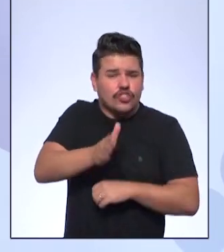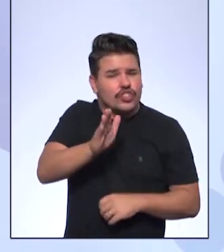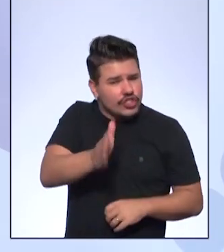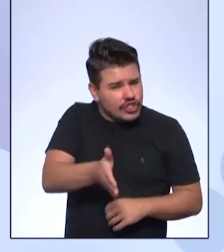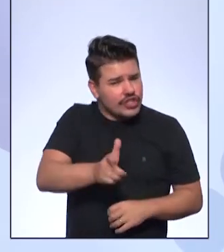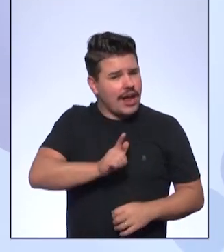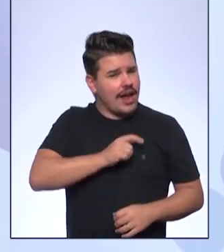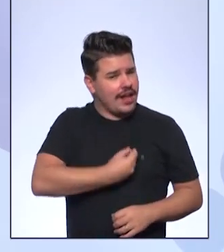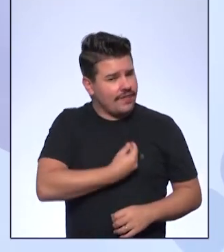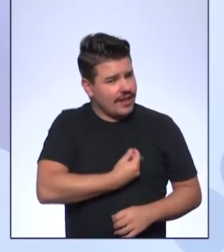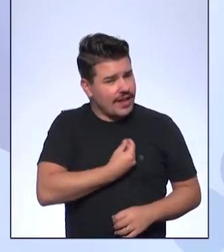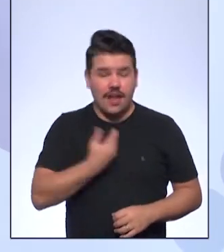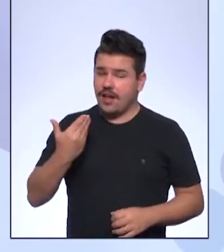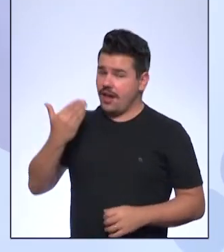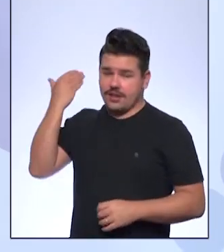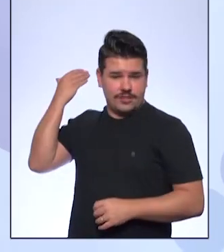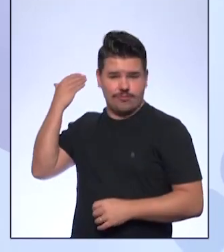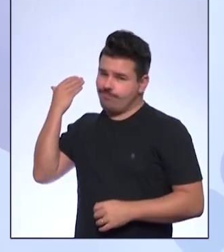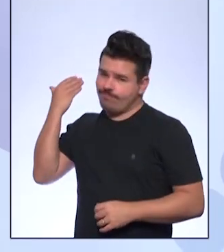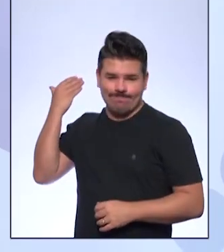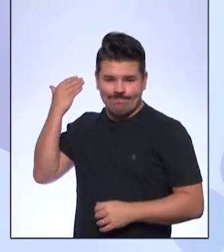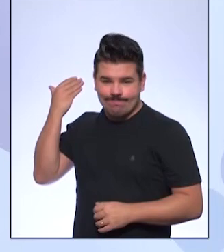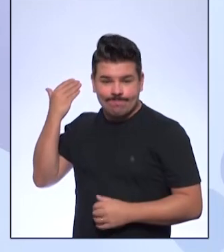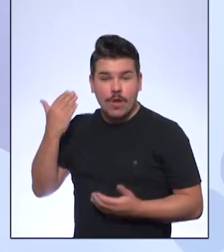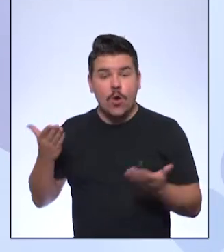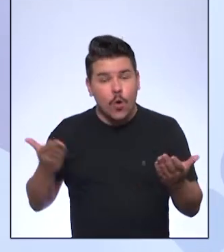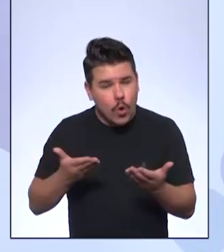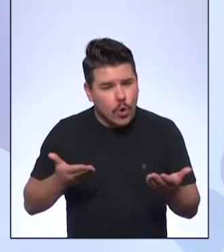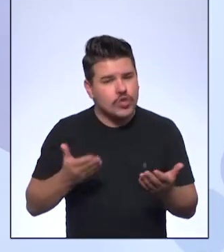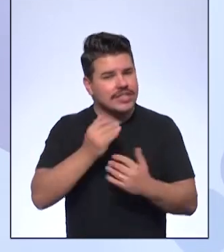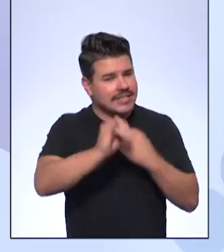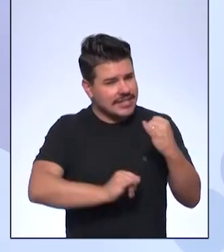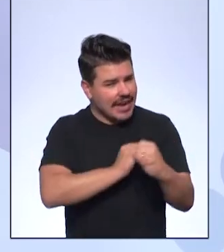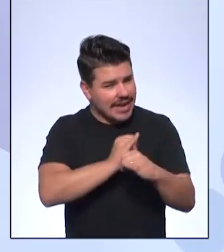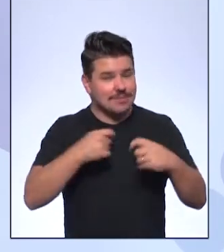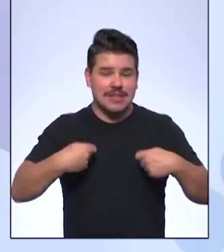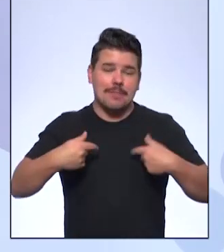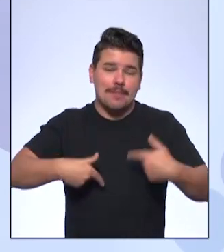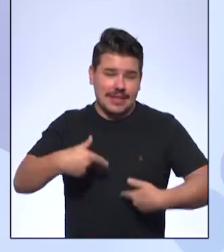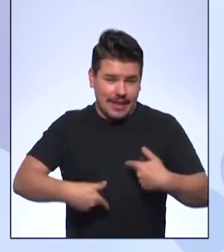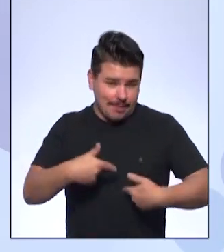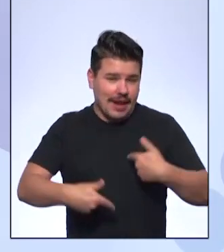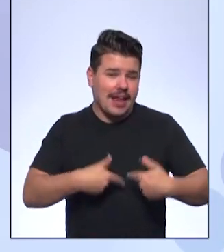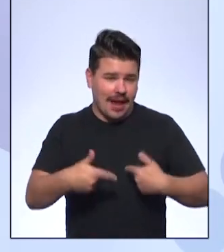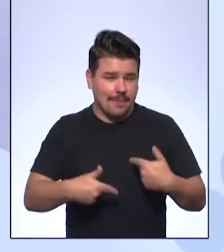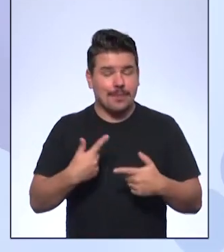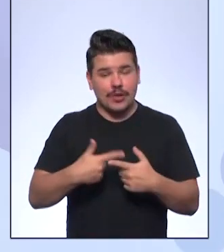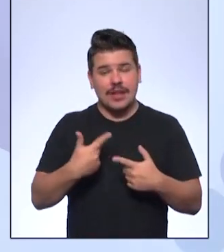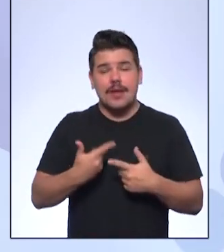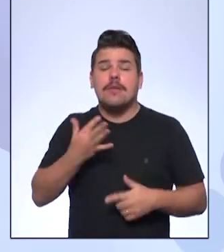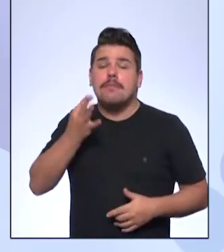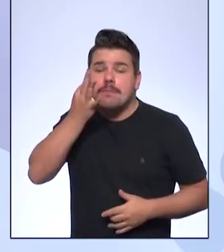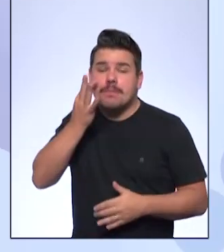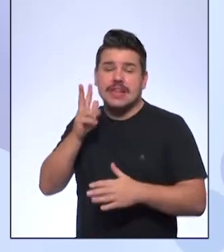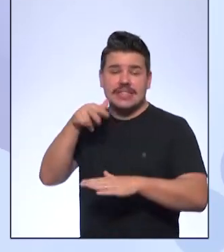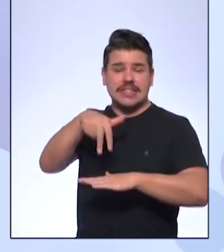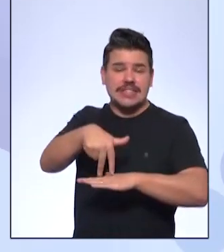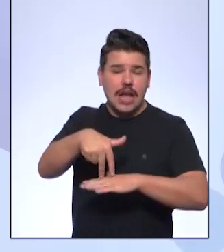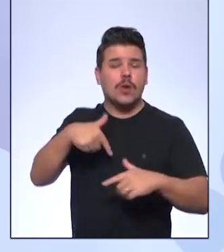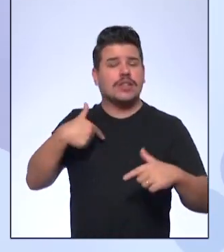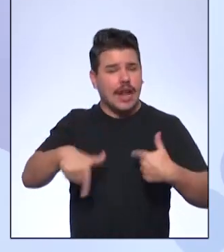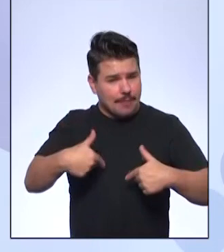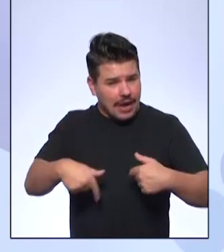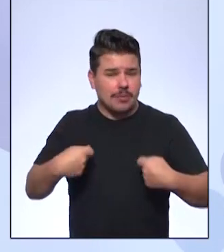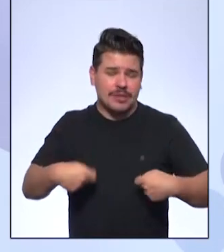conectividade. E hoje a gente usa ela tanto para trabalhar, né? A gente não pode dizer que mesmo no presencial é muito importante, é e-mail, é